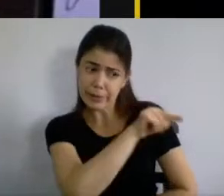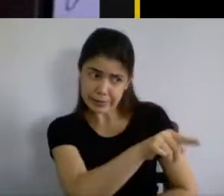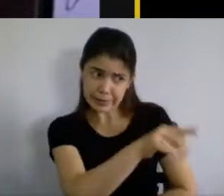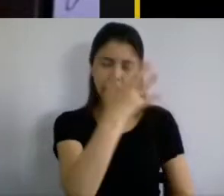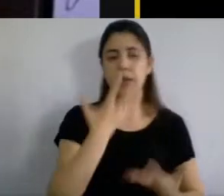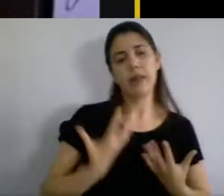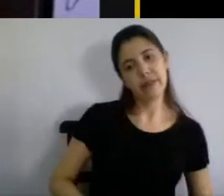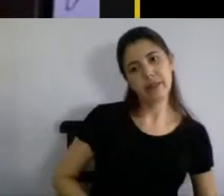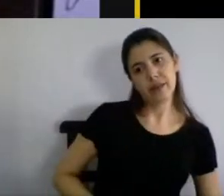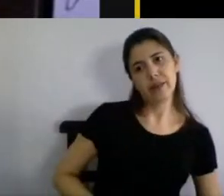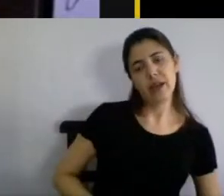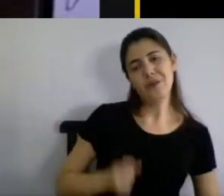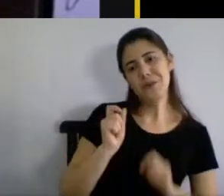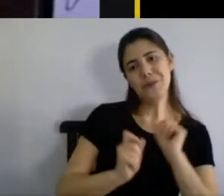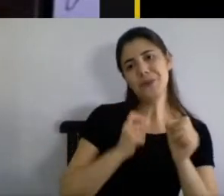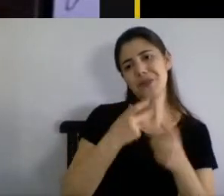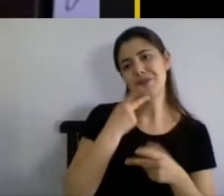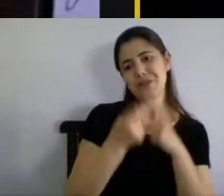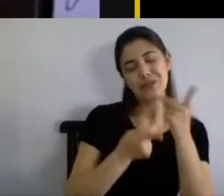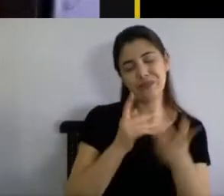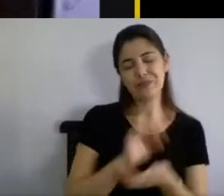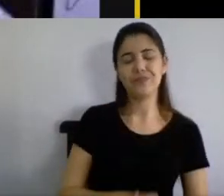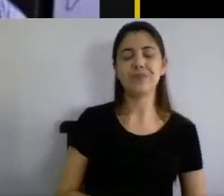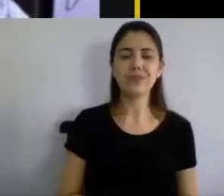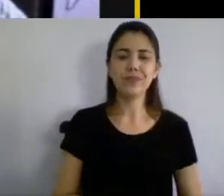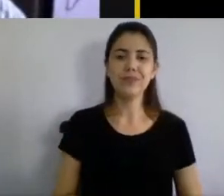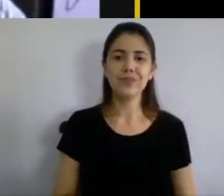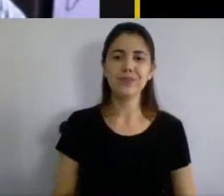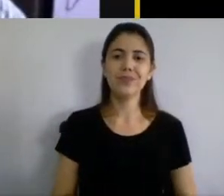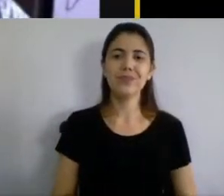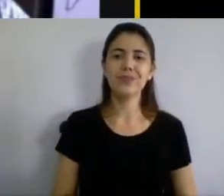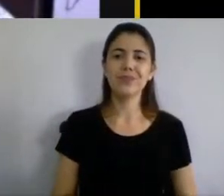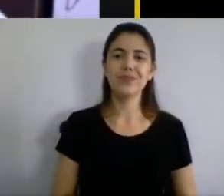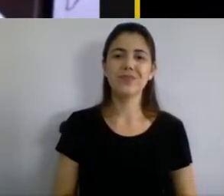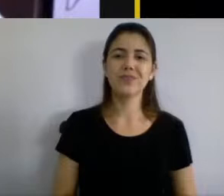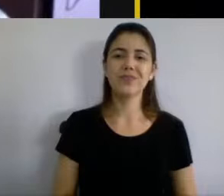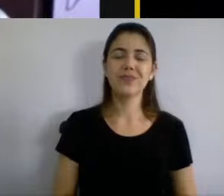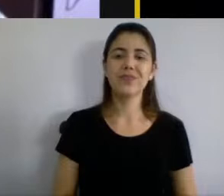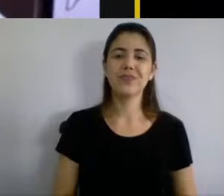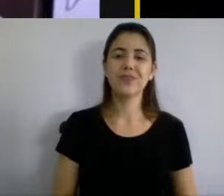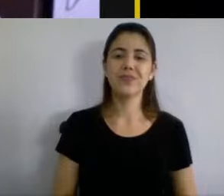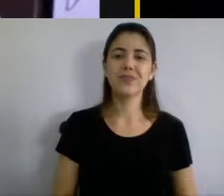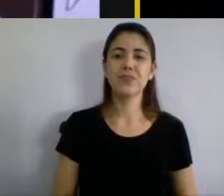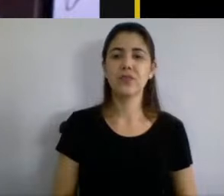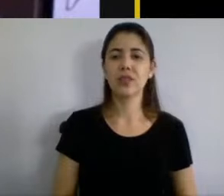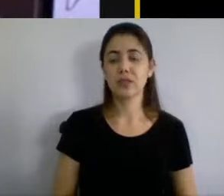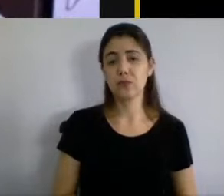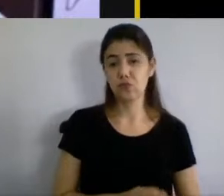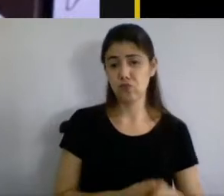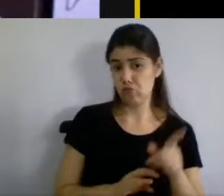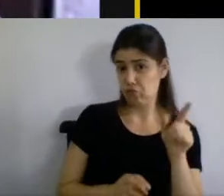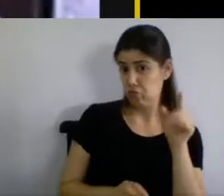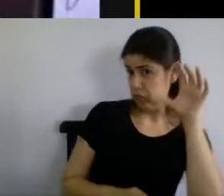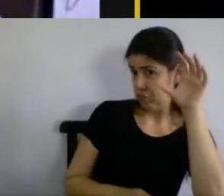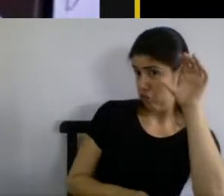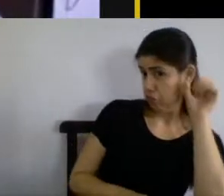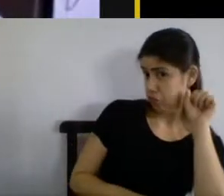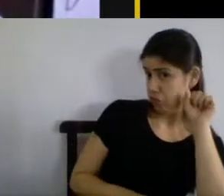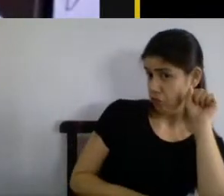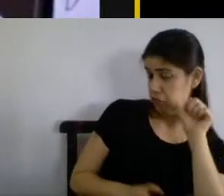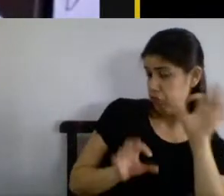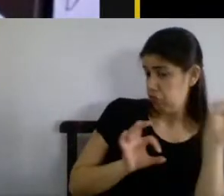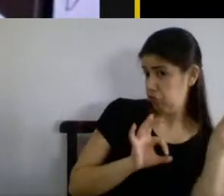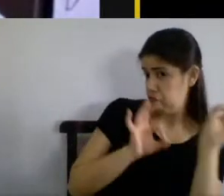nós falamos. Quer dizer, o Estou diz assim, que o ouvinte empírico, ele nunca é passivo, ele é um ser vivo como